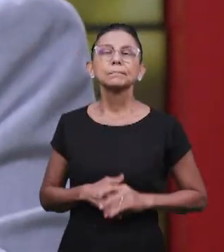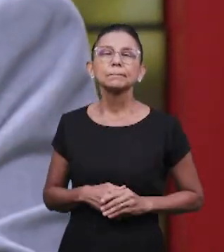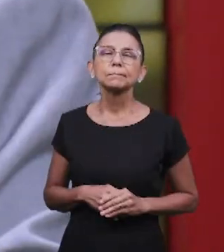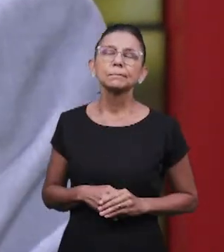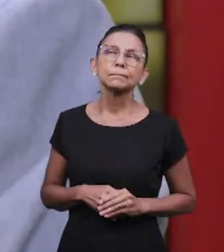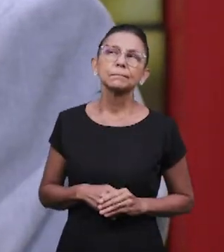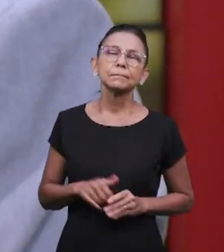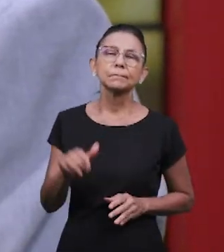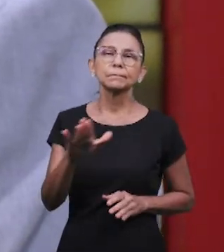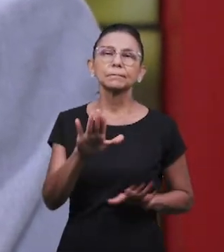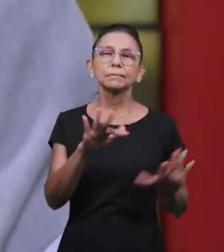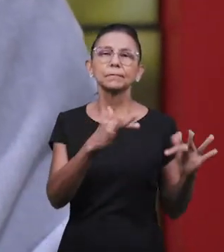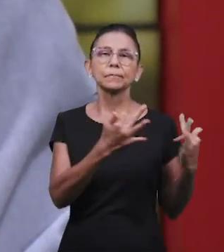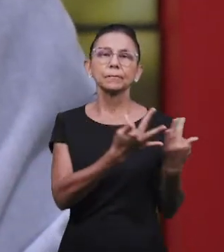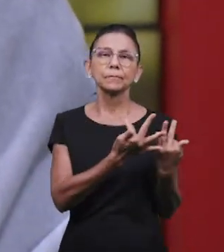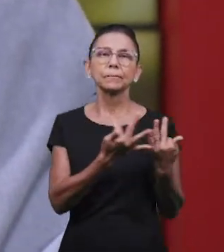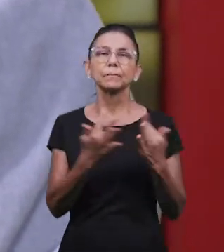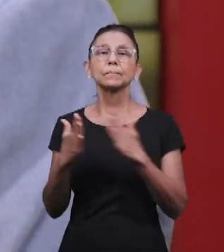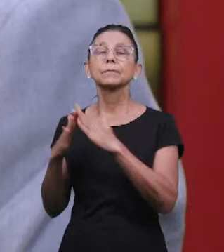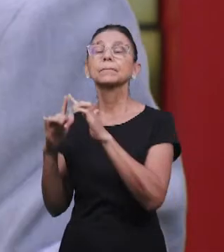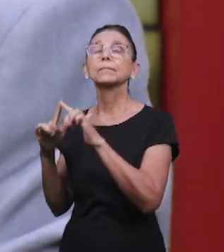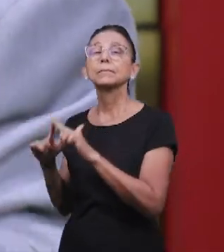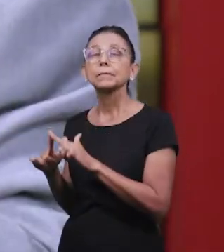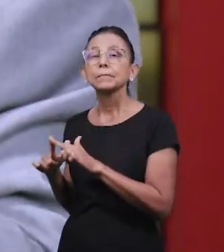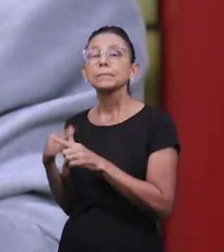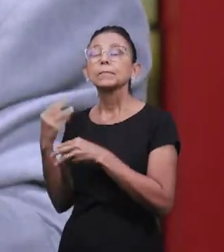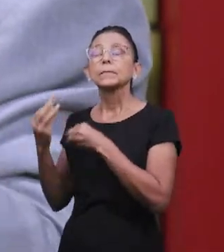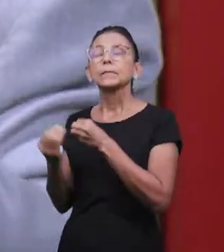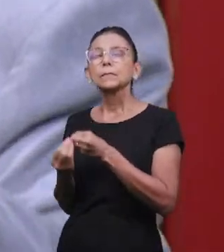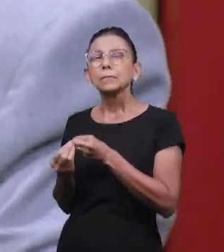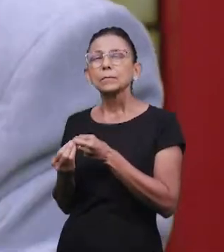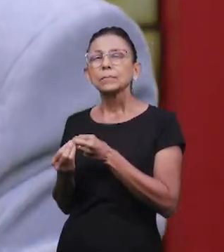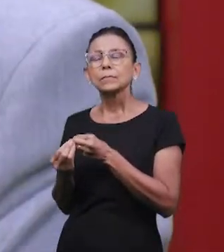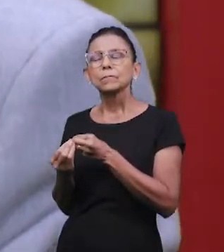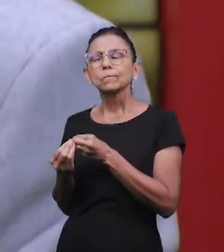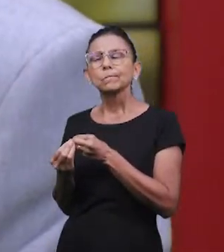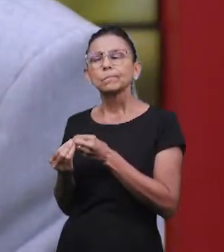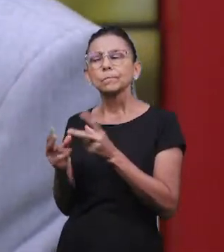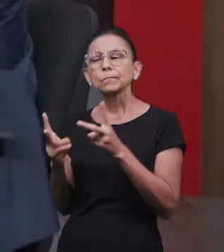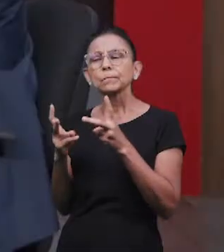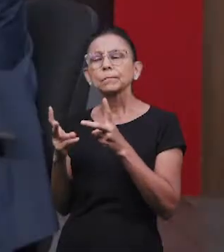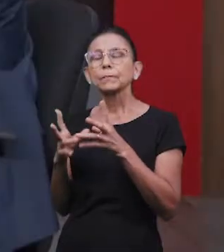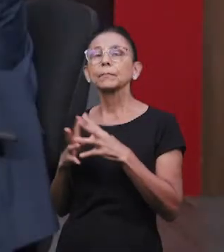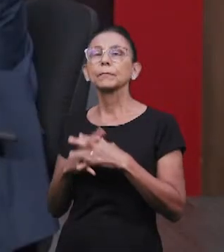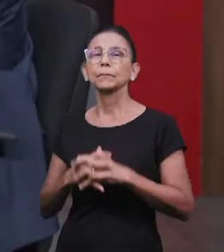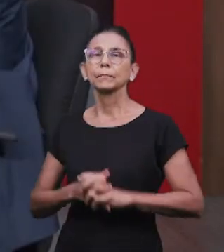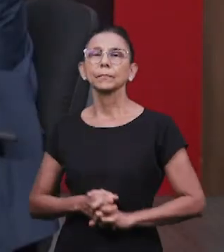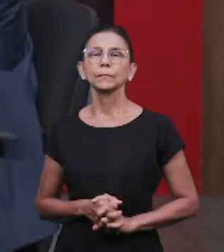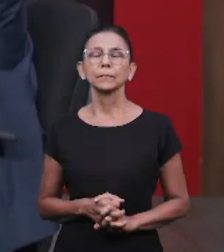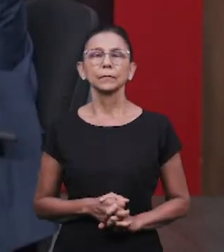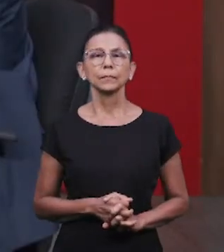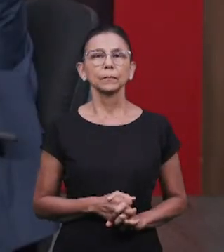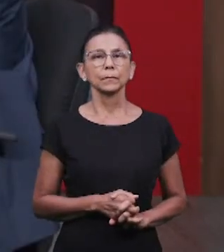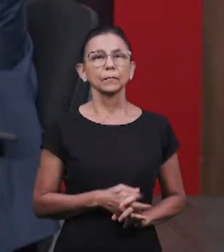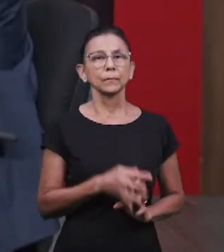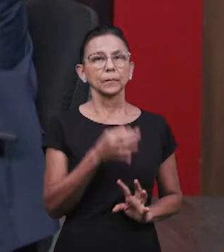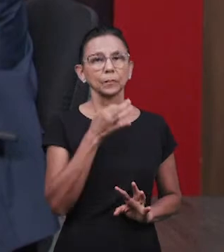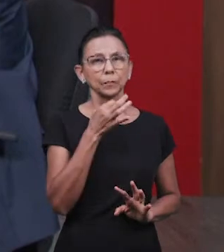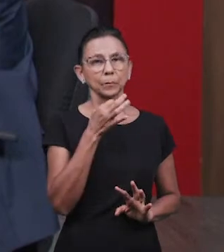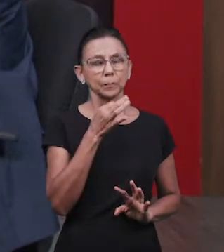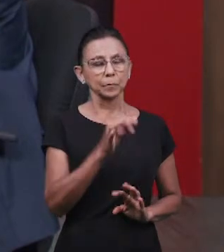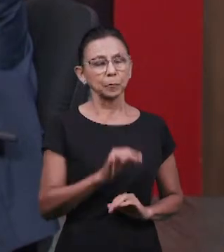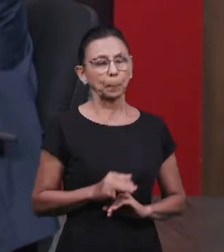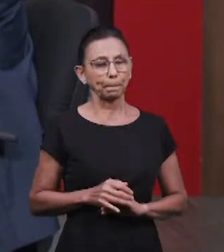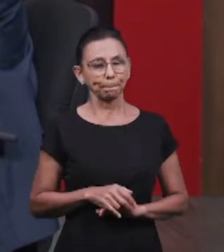familiar, seja no ambiente da igreja, o que é que pode começar a chamar a atenção? Bom, eu acho que o